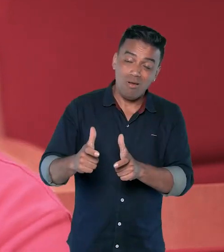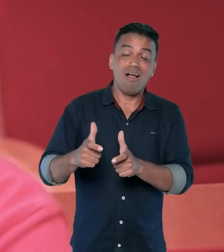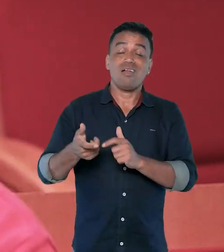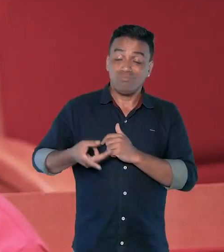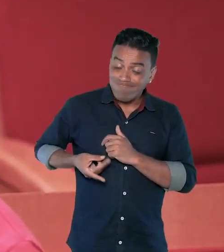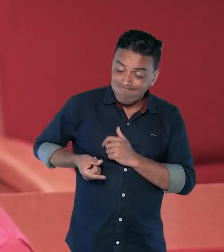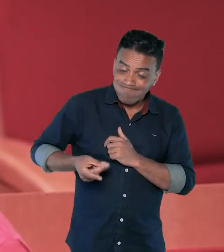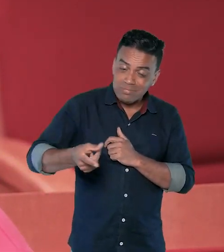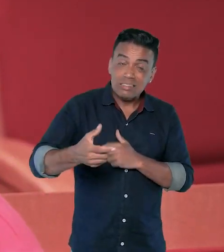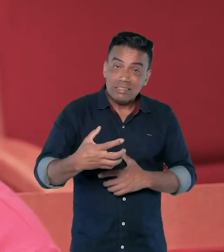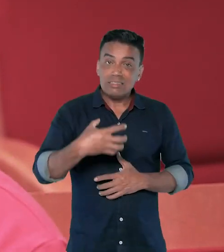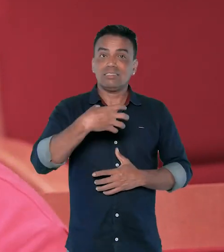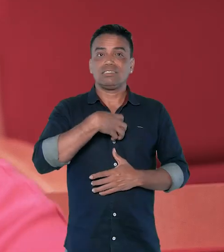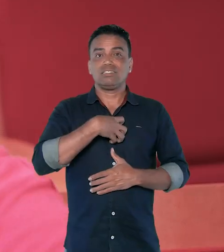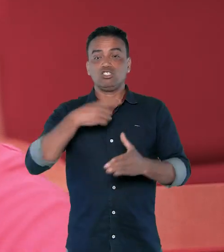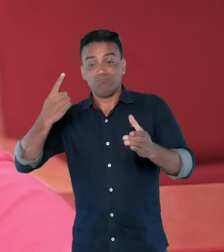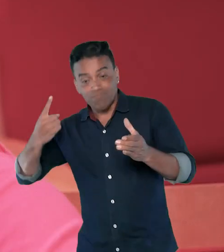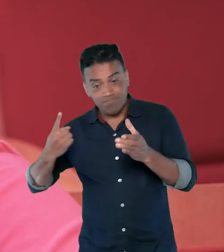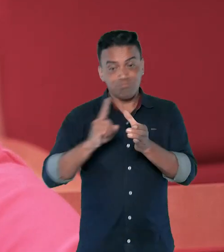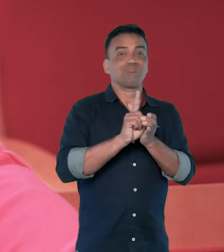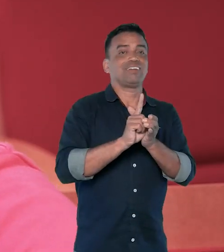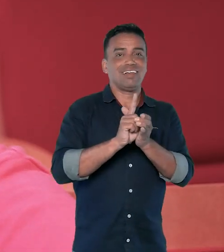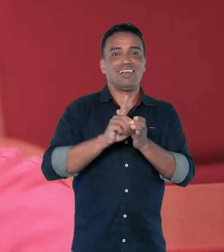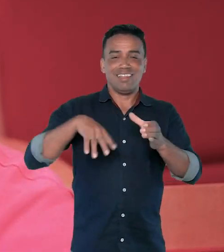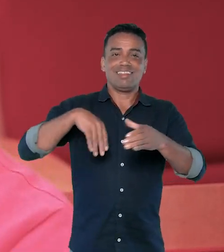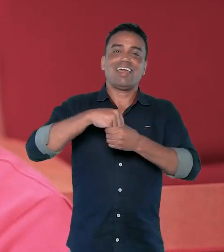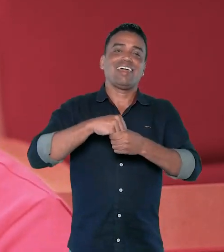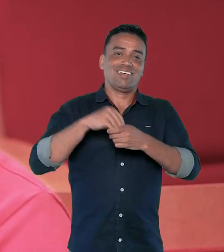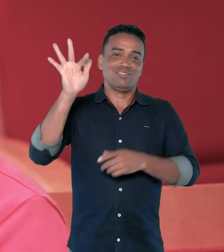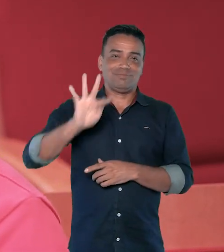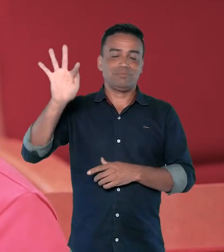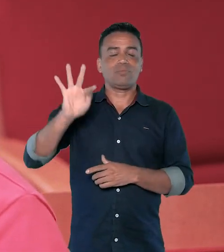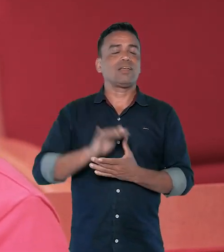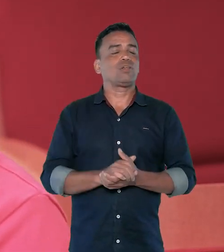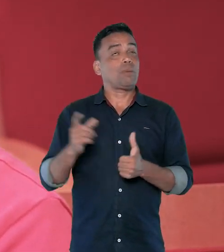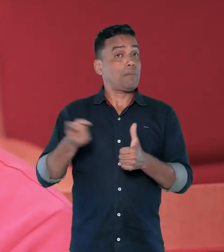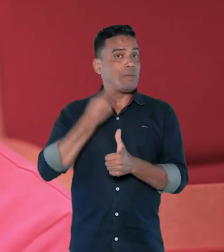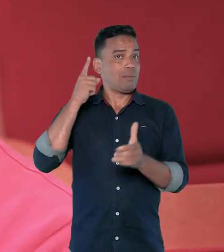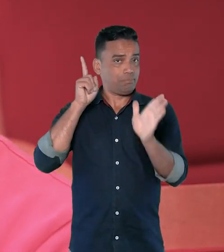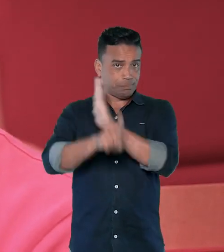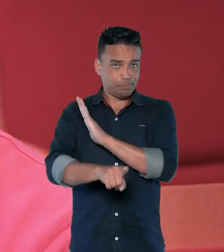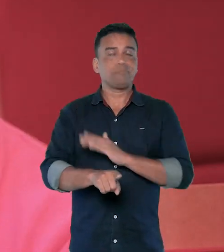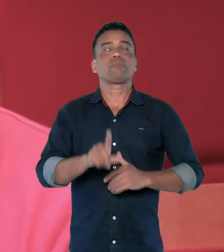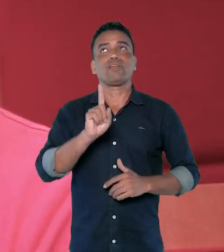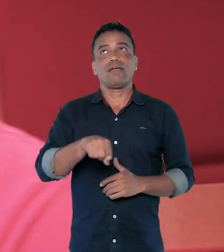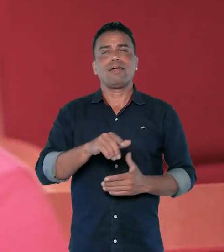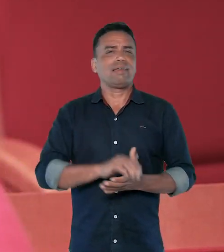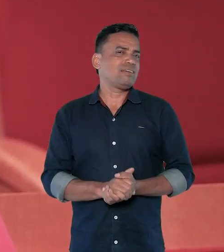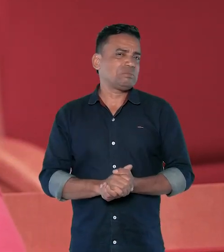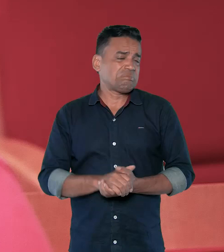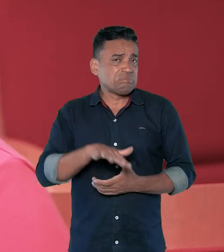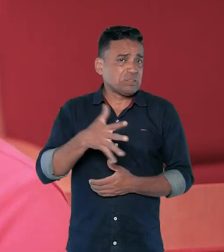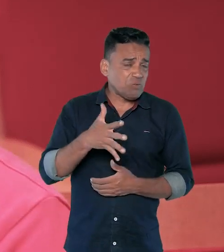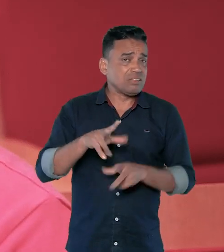tive dificuldade de me sentir parte daquele ambiente. E aí, assim, a minha primeira pergunta eu acho,